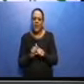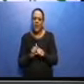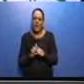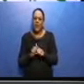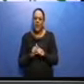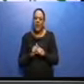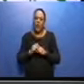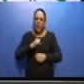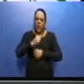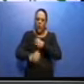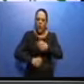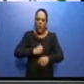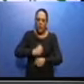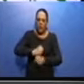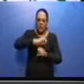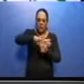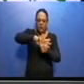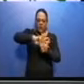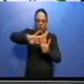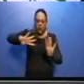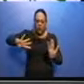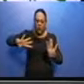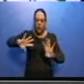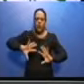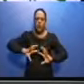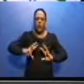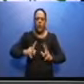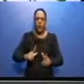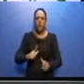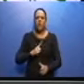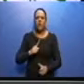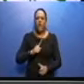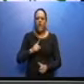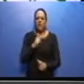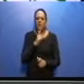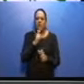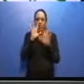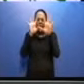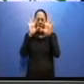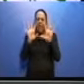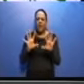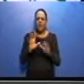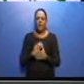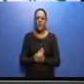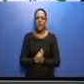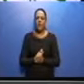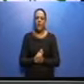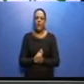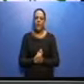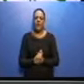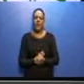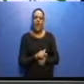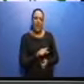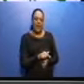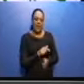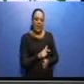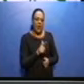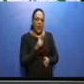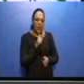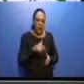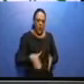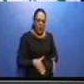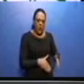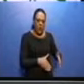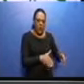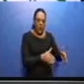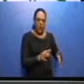ano, né, em todas as estações. É nessa região que nasce também os rios Tigres e Eufrates, que são